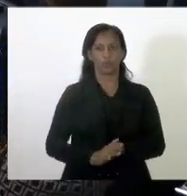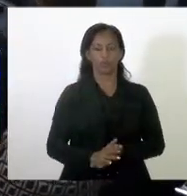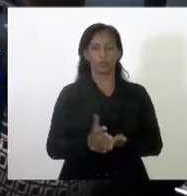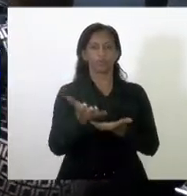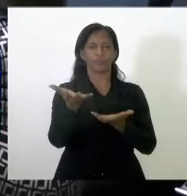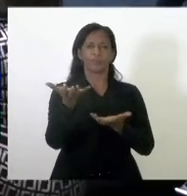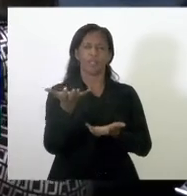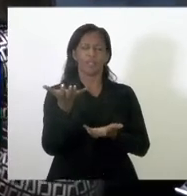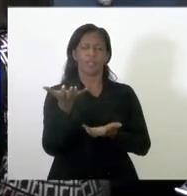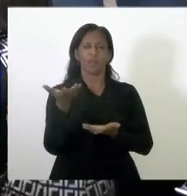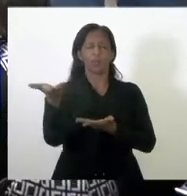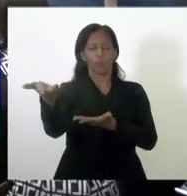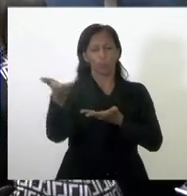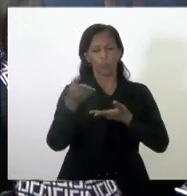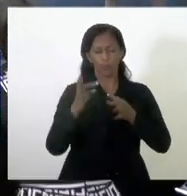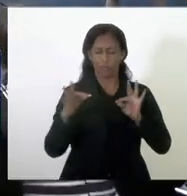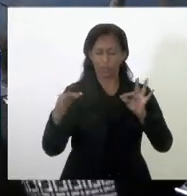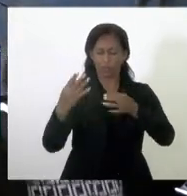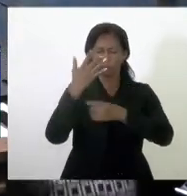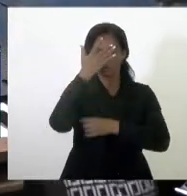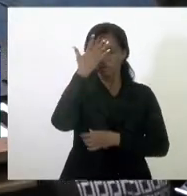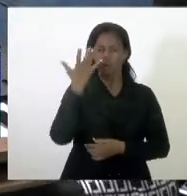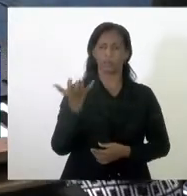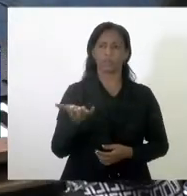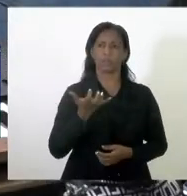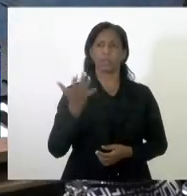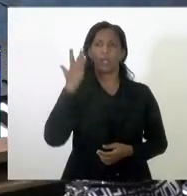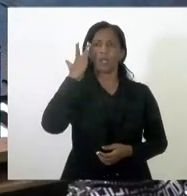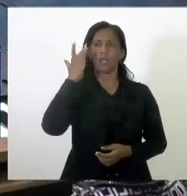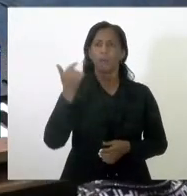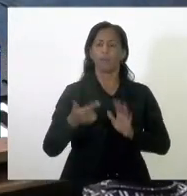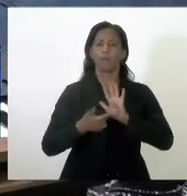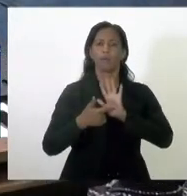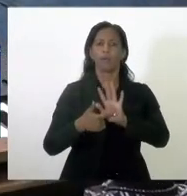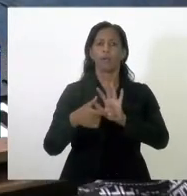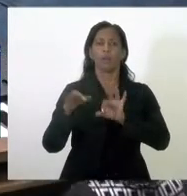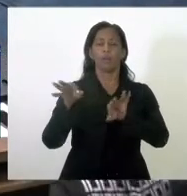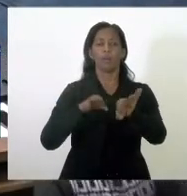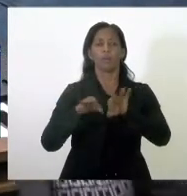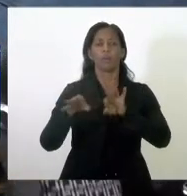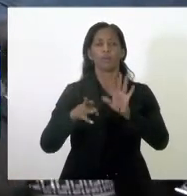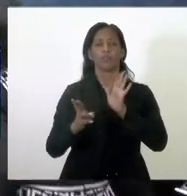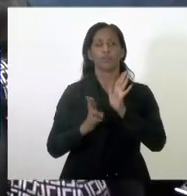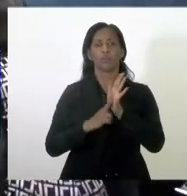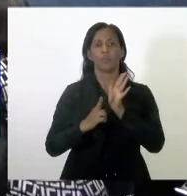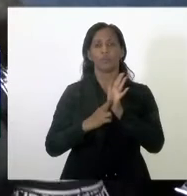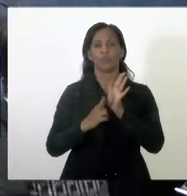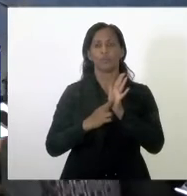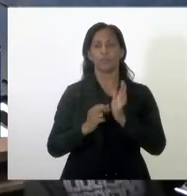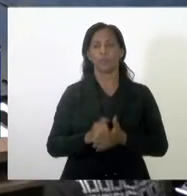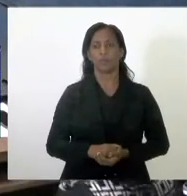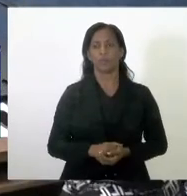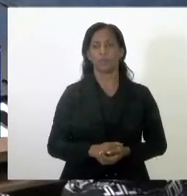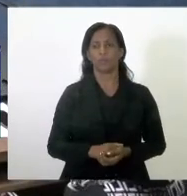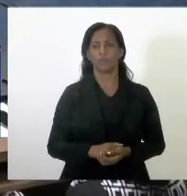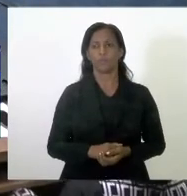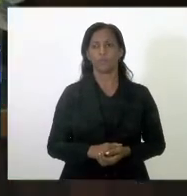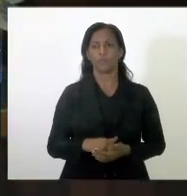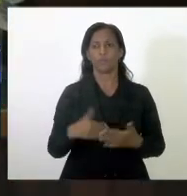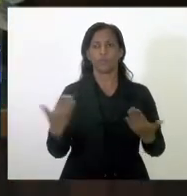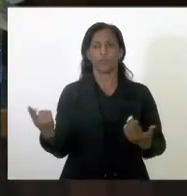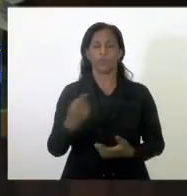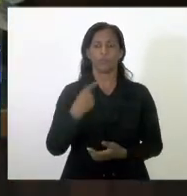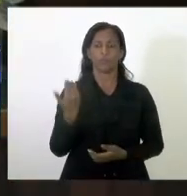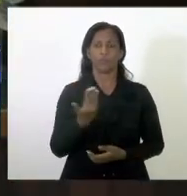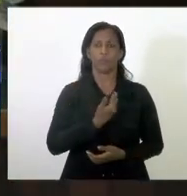convidar todos que queiram. No dia de amanhã vamos apresentar um projeto de resolução para homenagear nosso querido